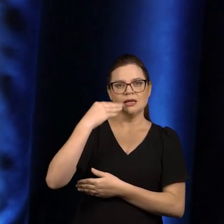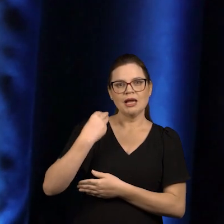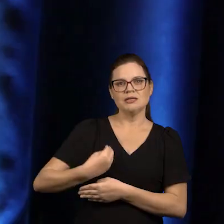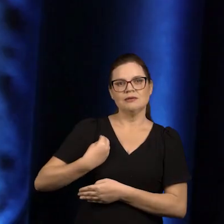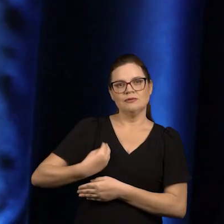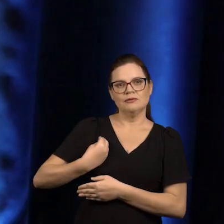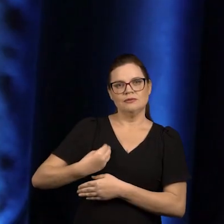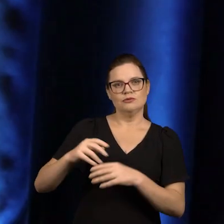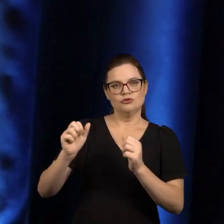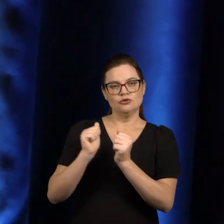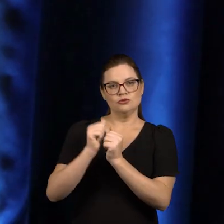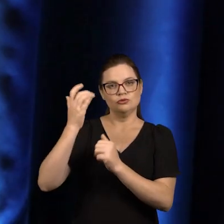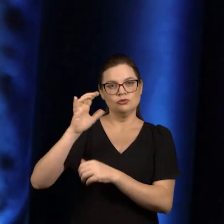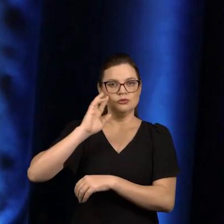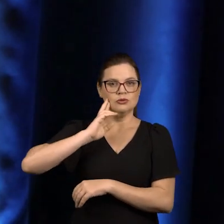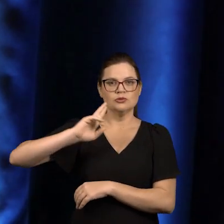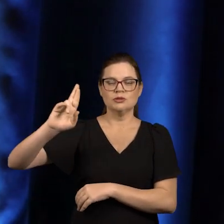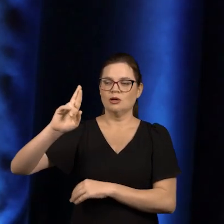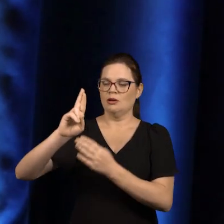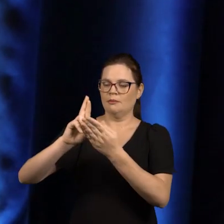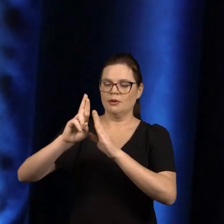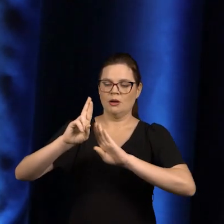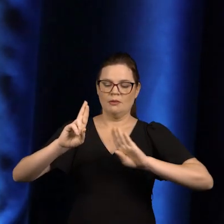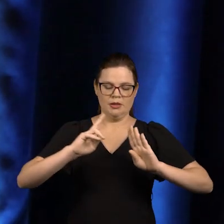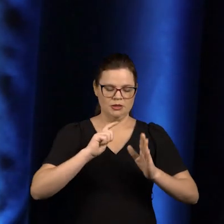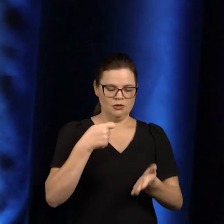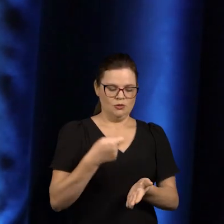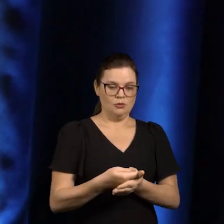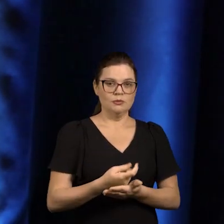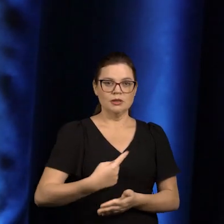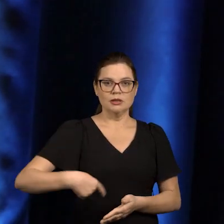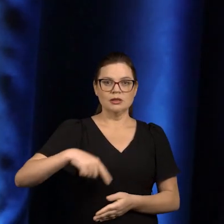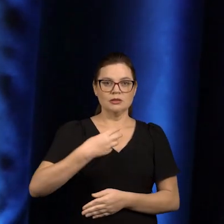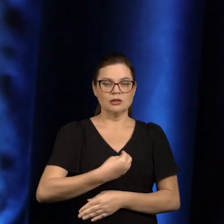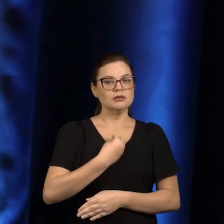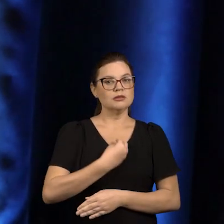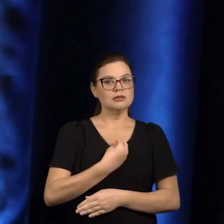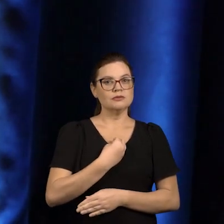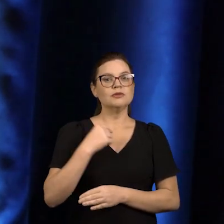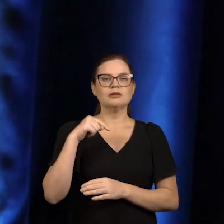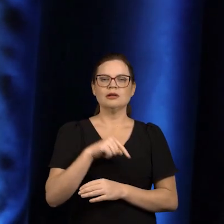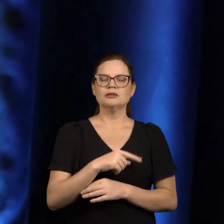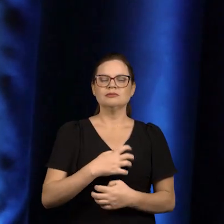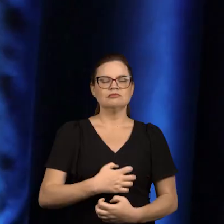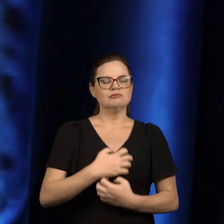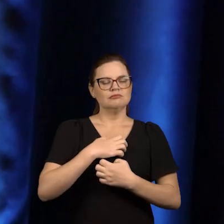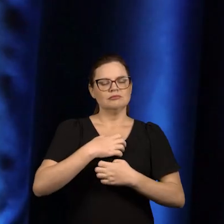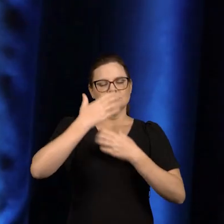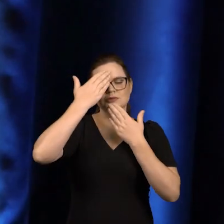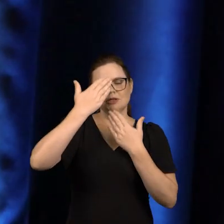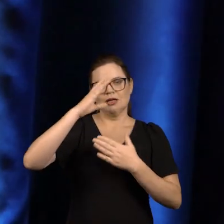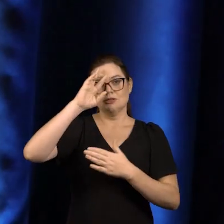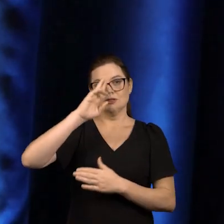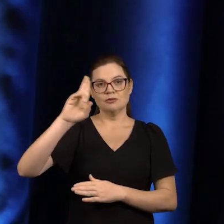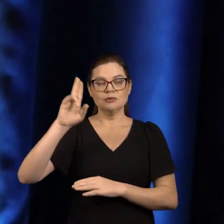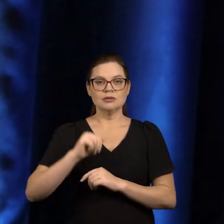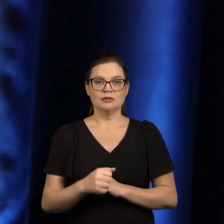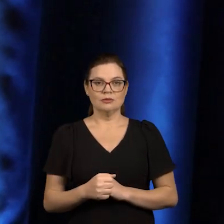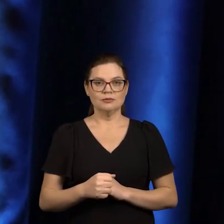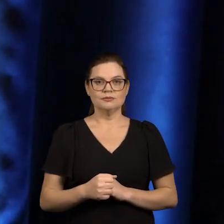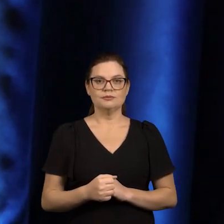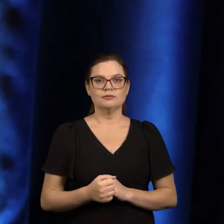com o Senhor, de Deus cumprir na vida dele a sua promessa, ele o sentimento de gratidão, né? Foi o